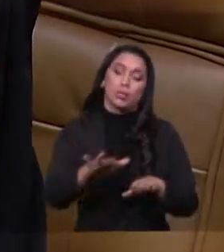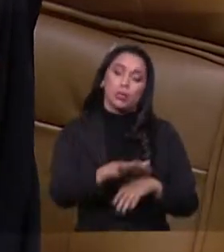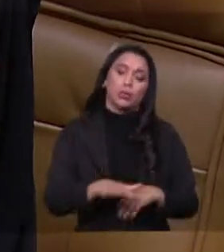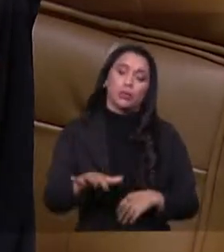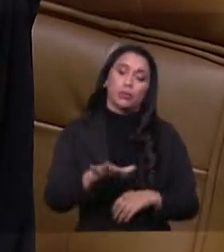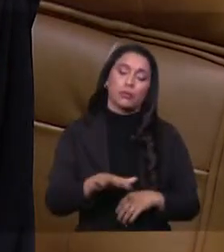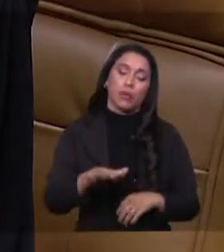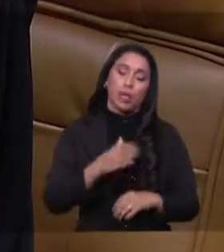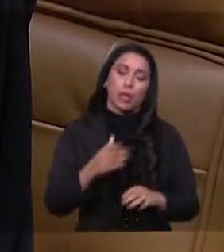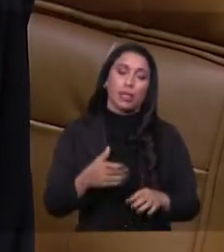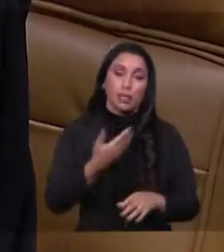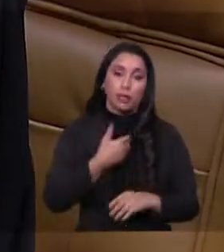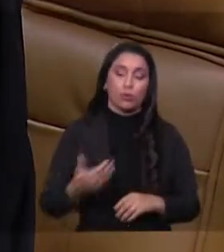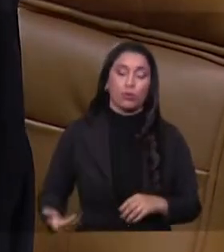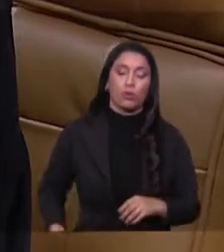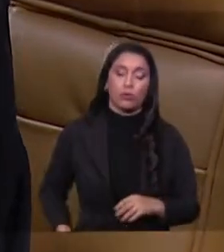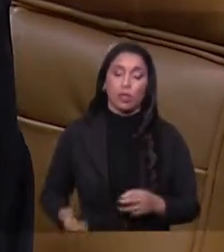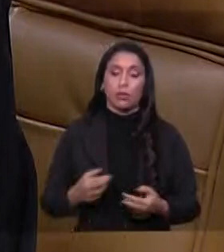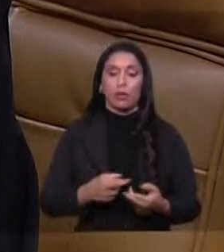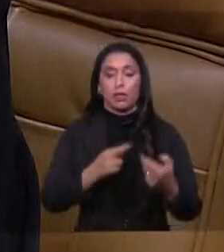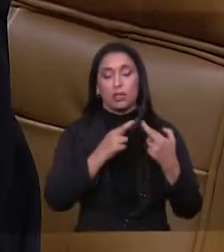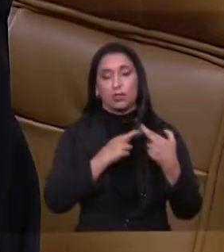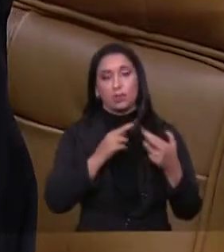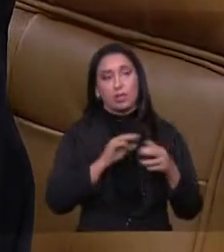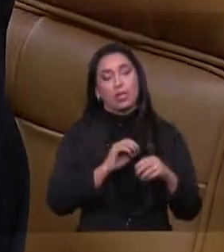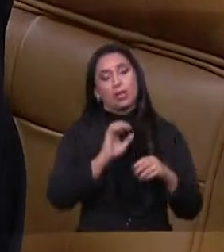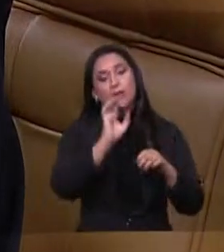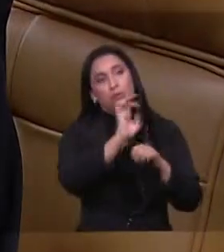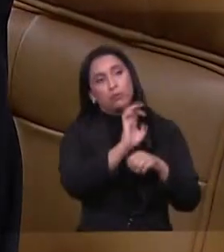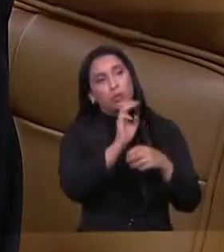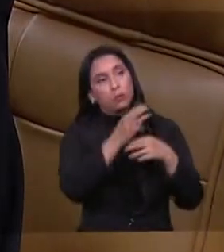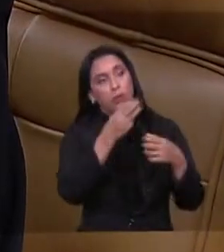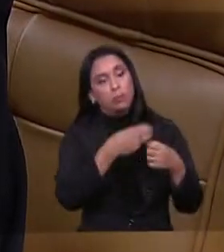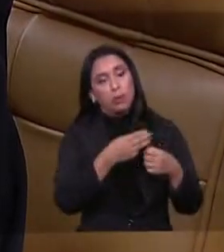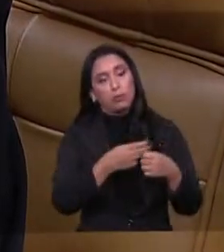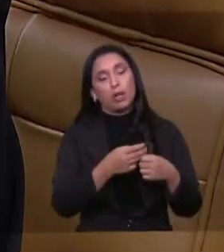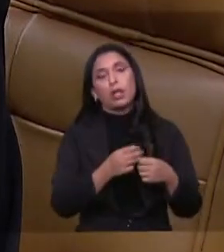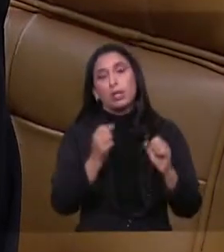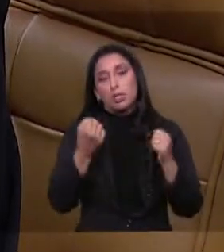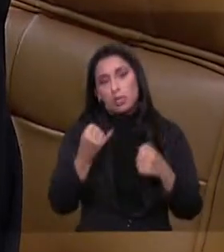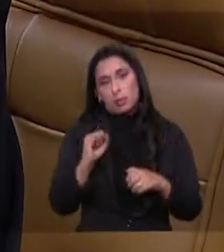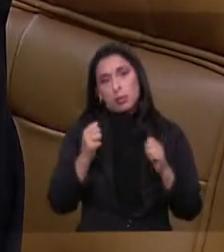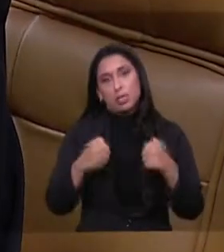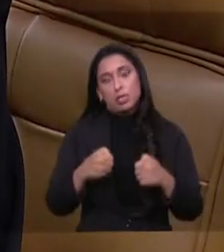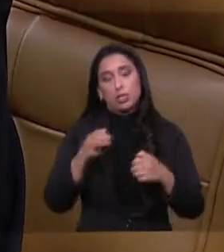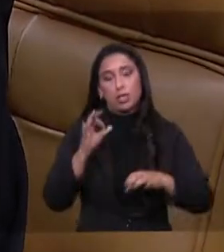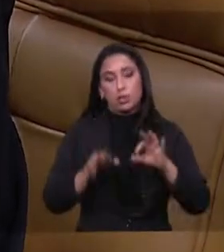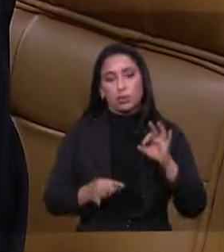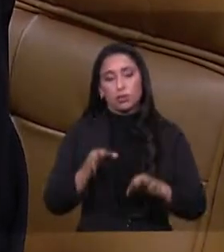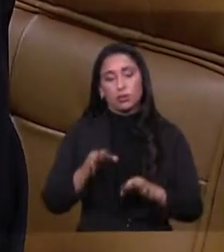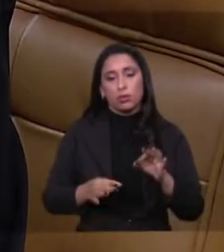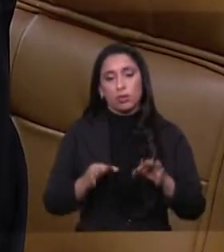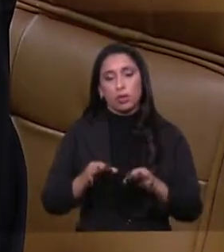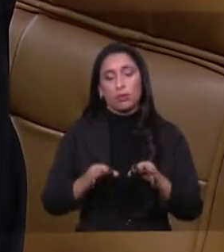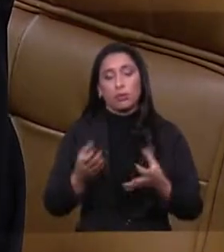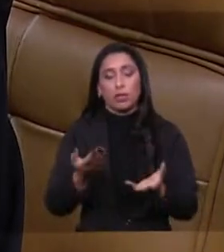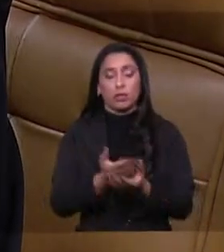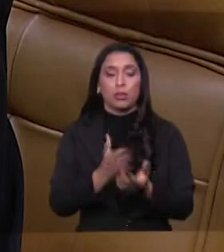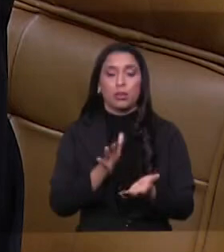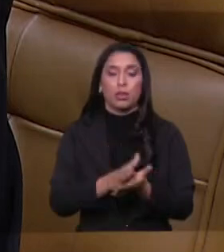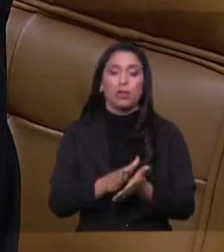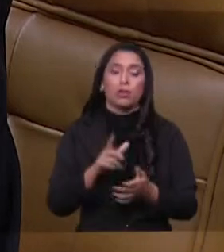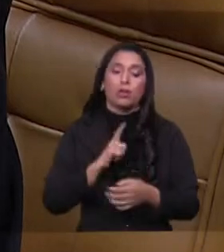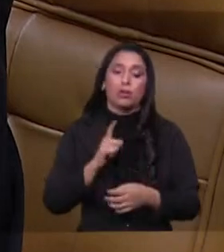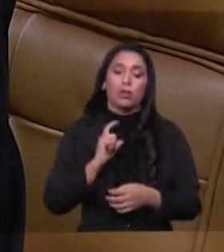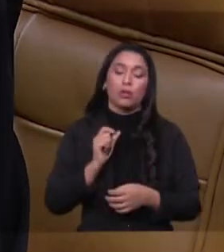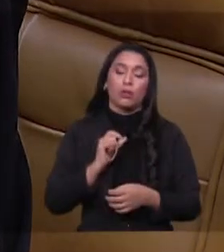face do ente público responsável, inclusive podendo ser buscada judicialmente, se o caso. não tendo o condão de obstar o curso